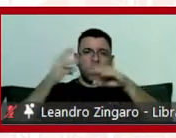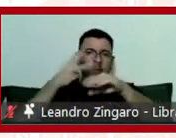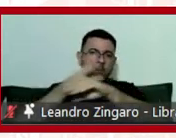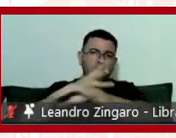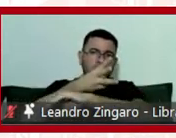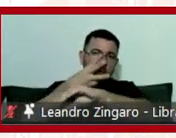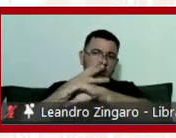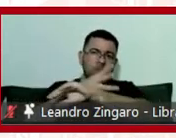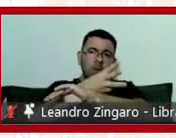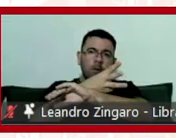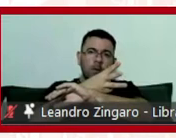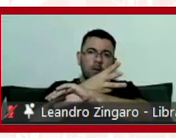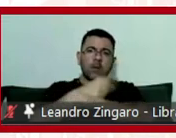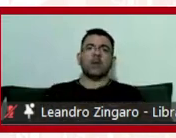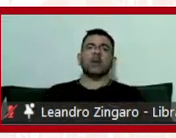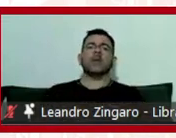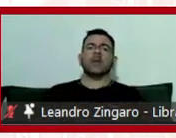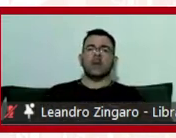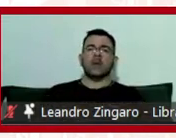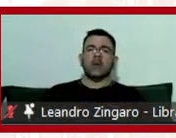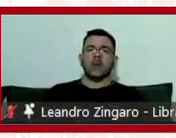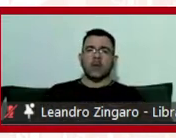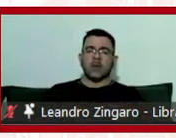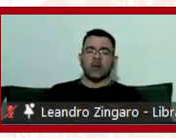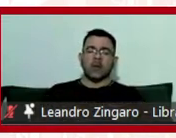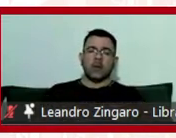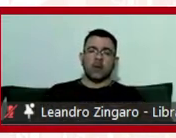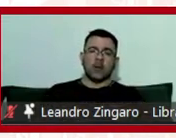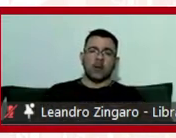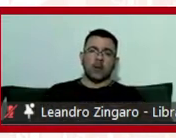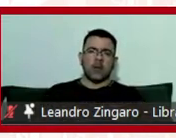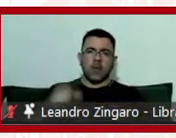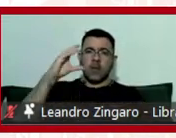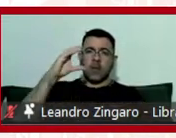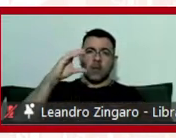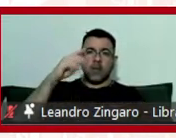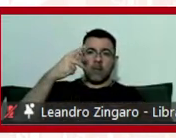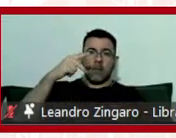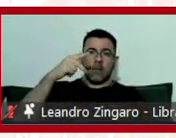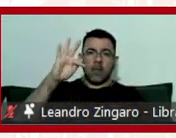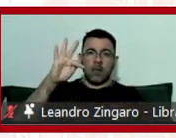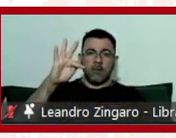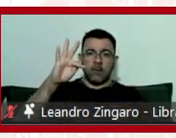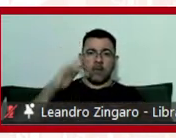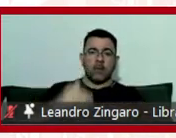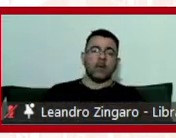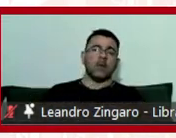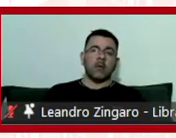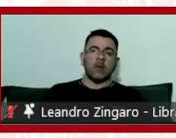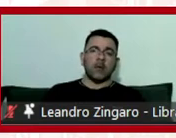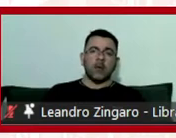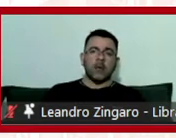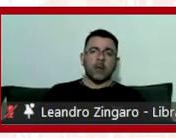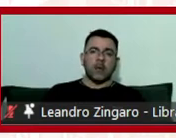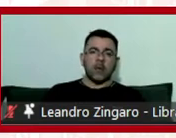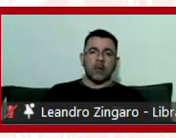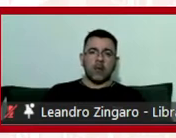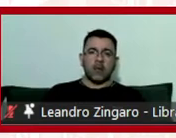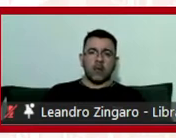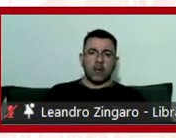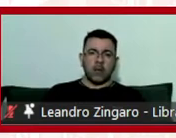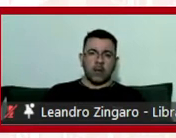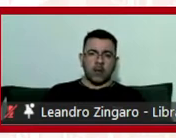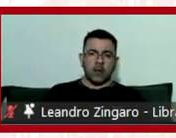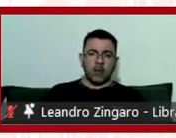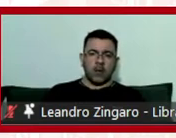tenha optado aí por seus direitos outra coisa aquele cfz que você bota na nota né Quando você vai botando ou às vezes nem bota porque